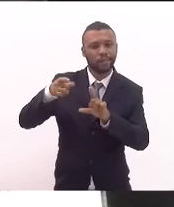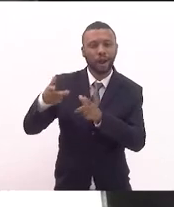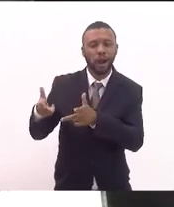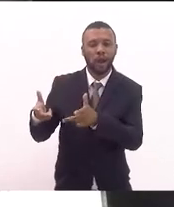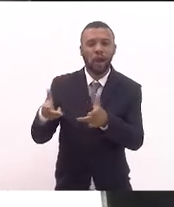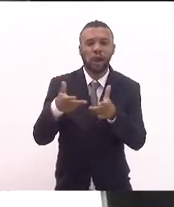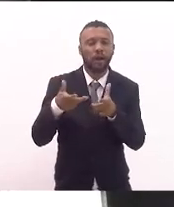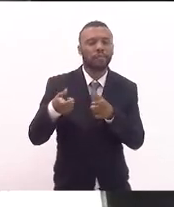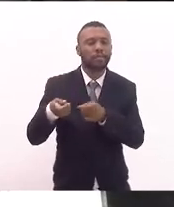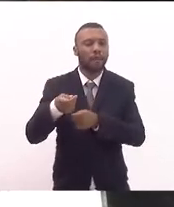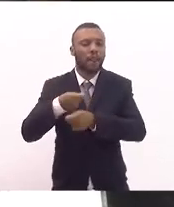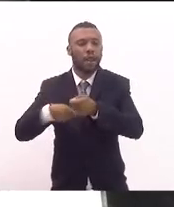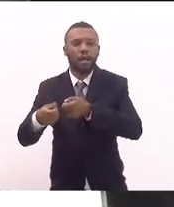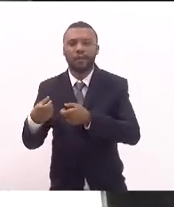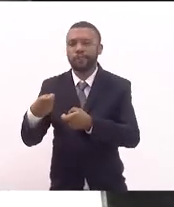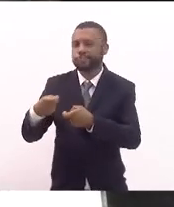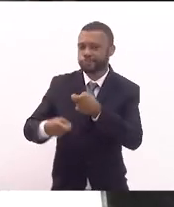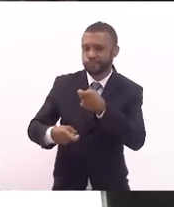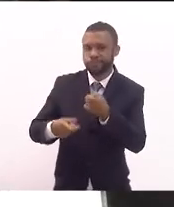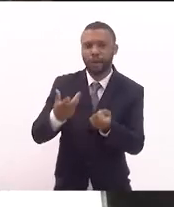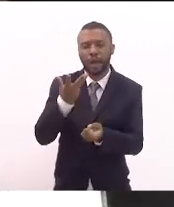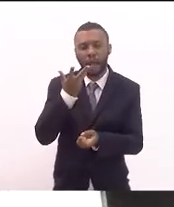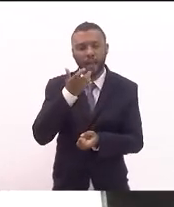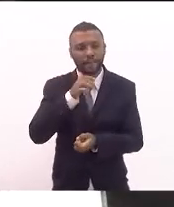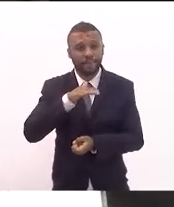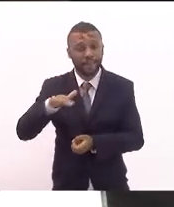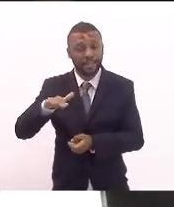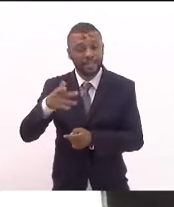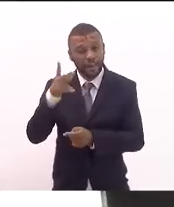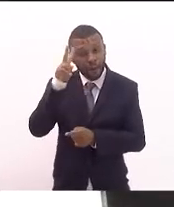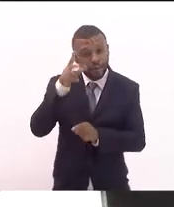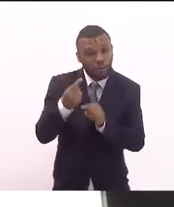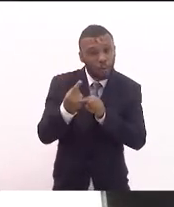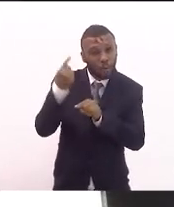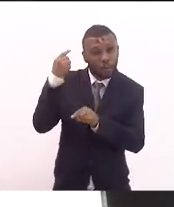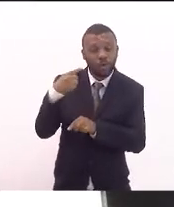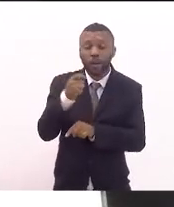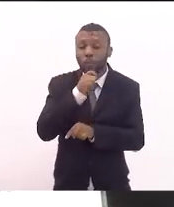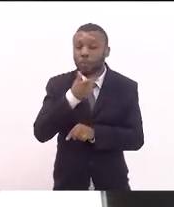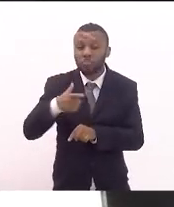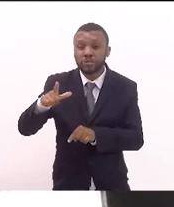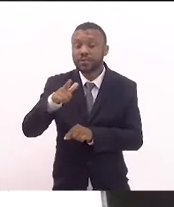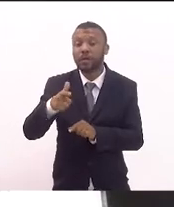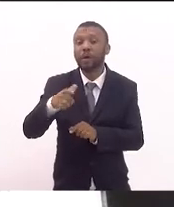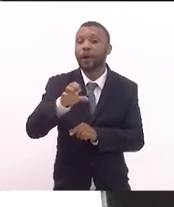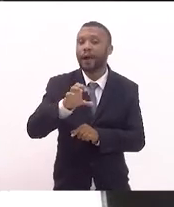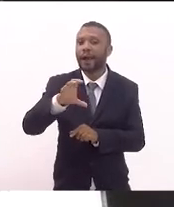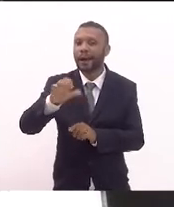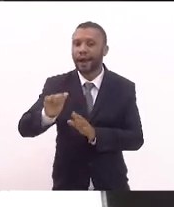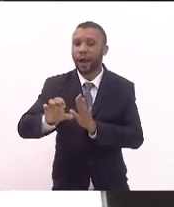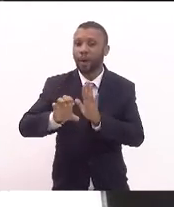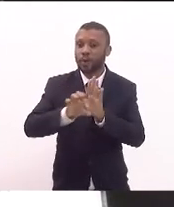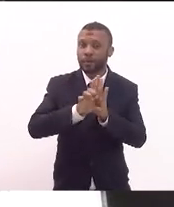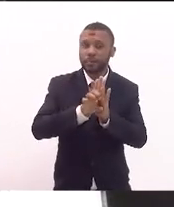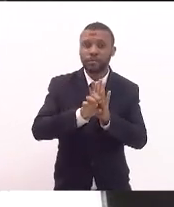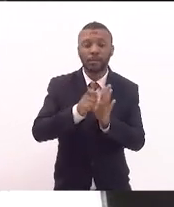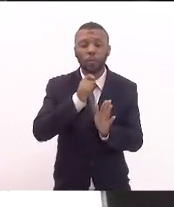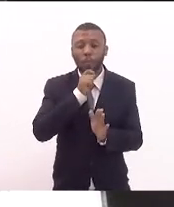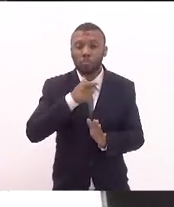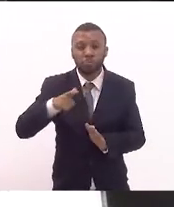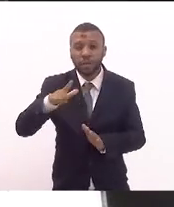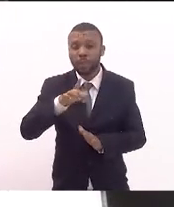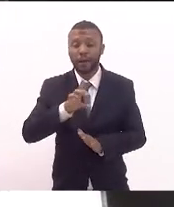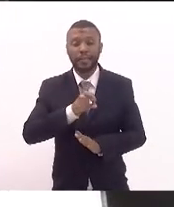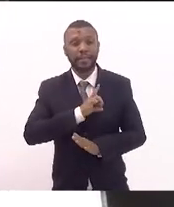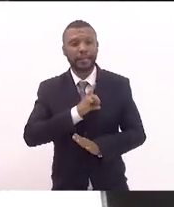infantil. E, na minha infância, né, nós não tínhamos nem o ECA e nem uma polícia, uma